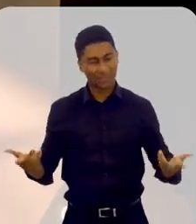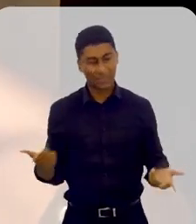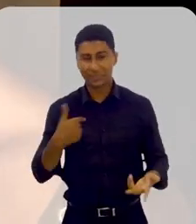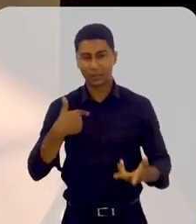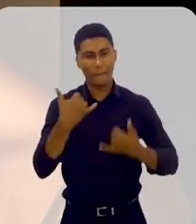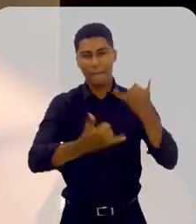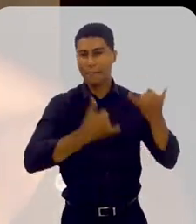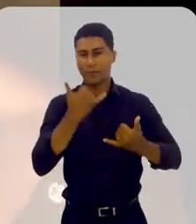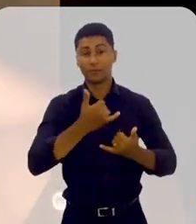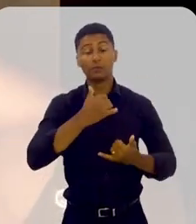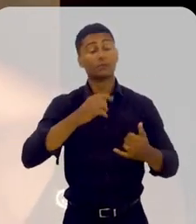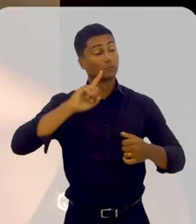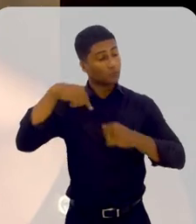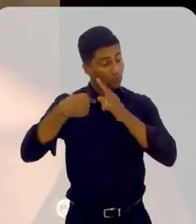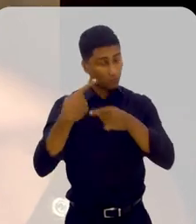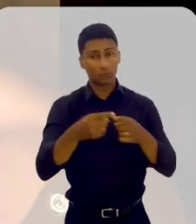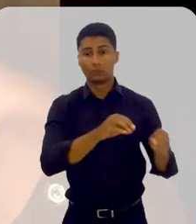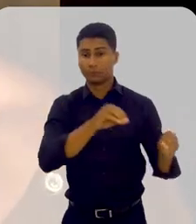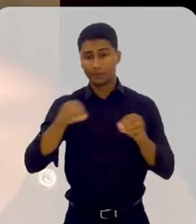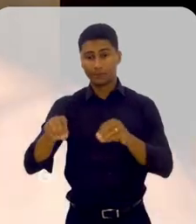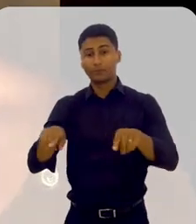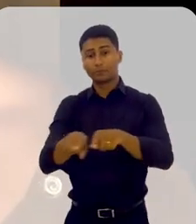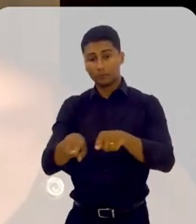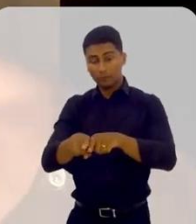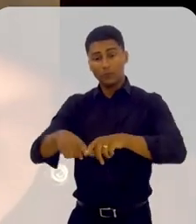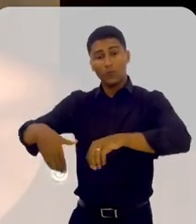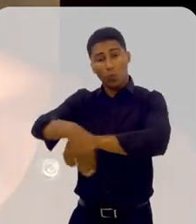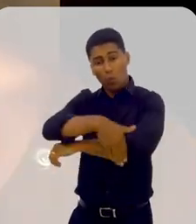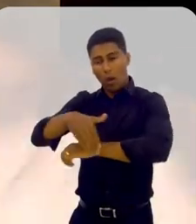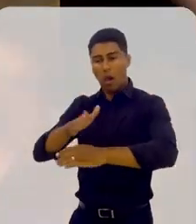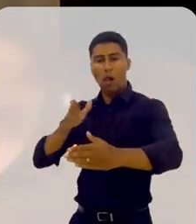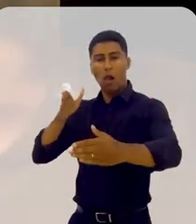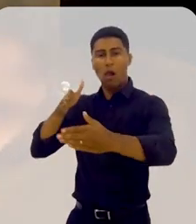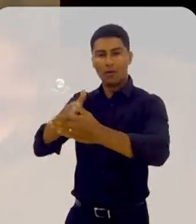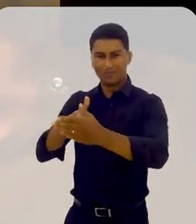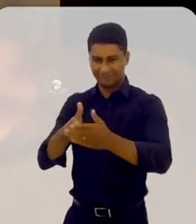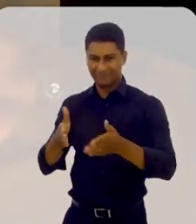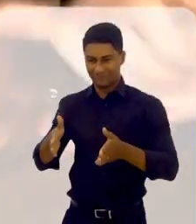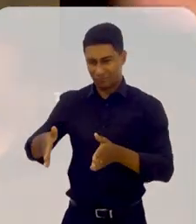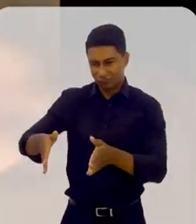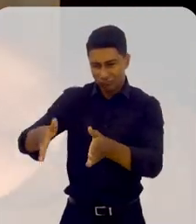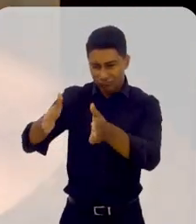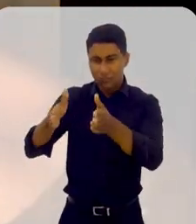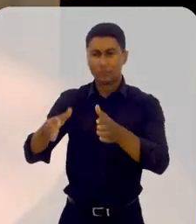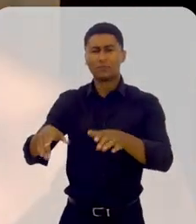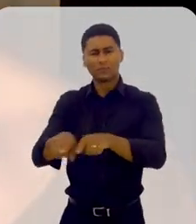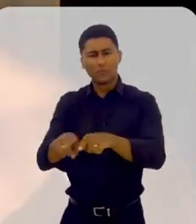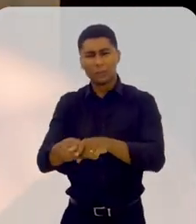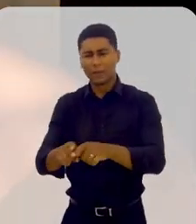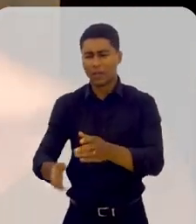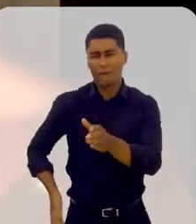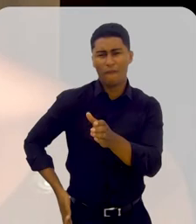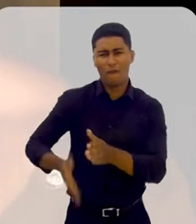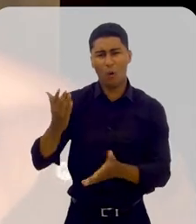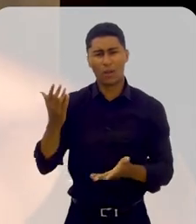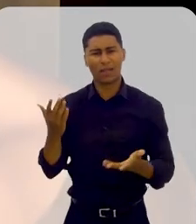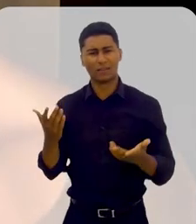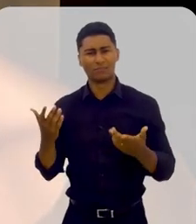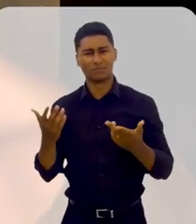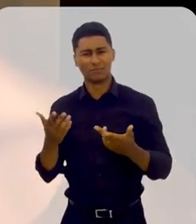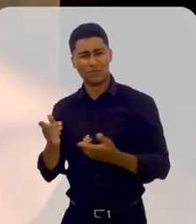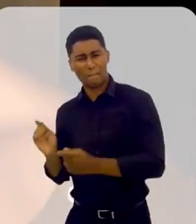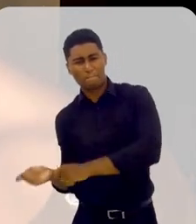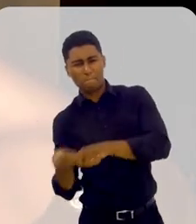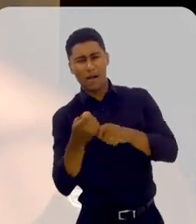essa fase ainda. E quando eu me mudei também, aí era rua sem saída, a gente pendurava uma corda, jogava vôlei, jogava